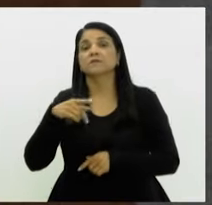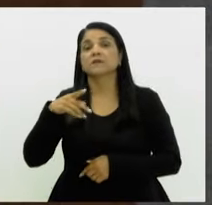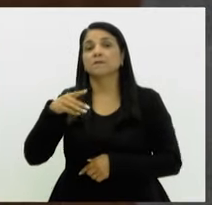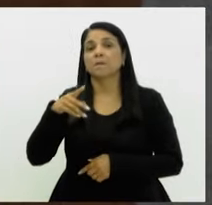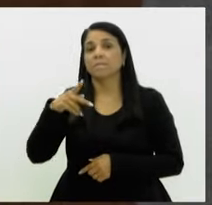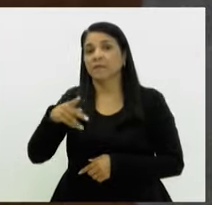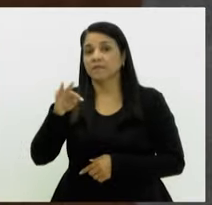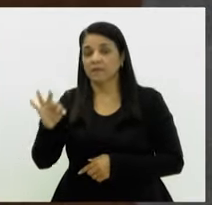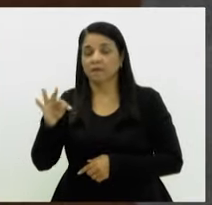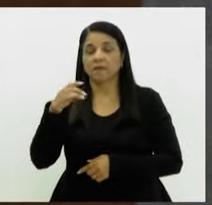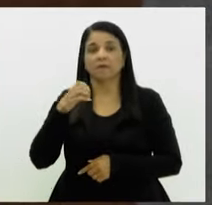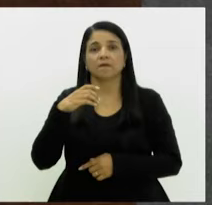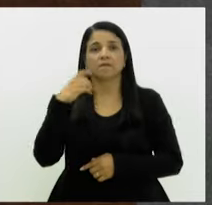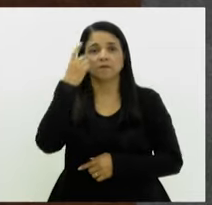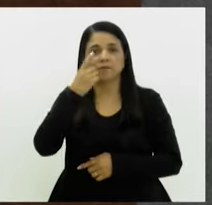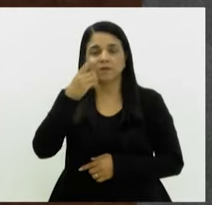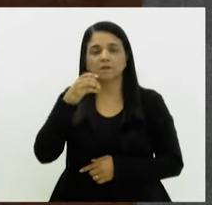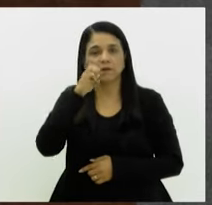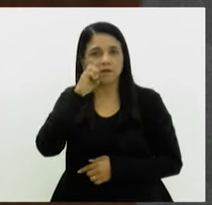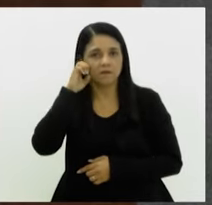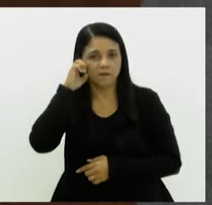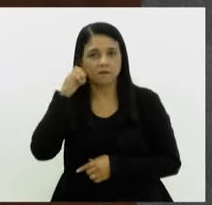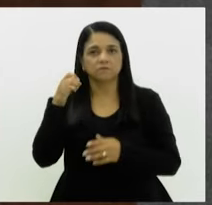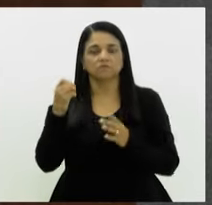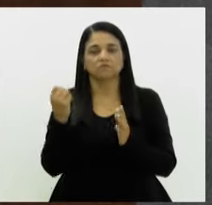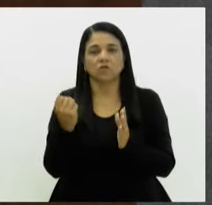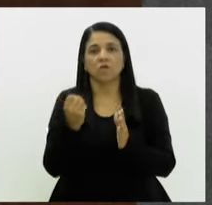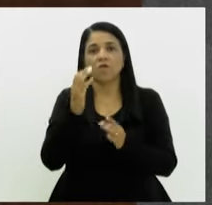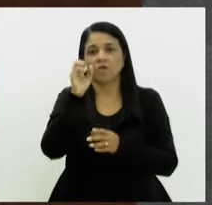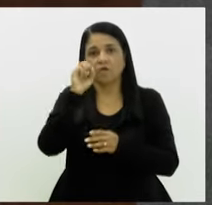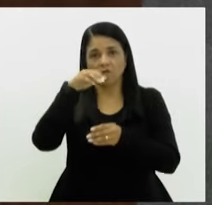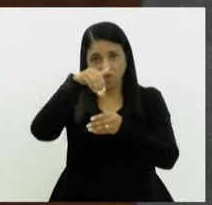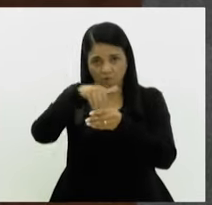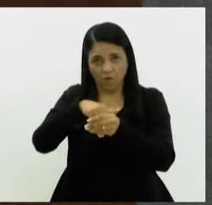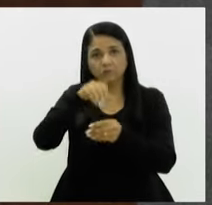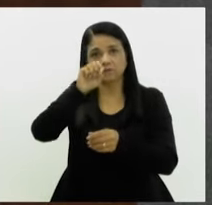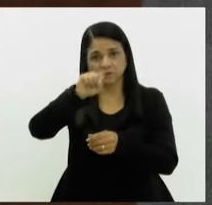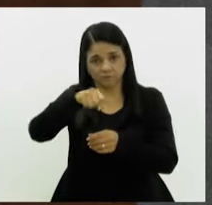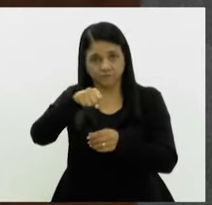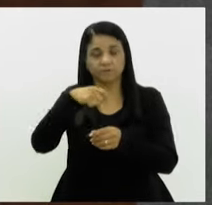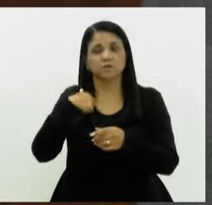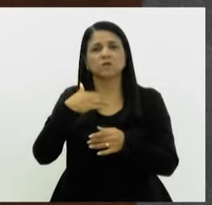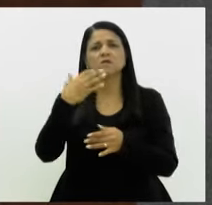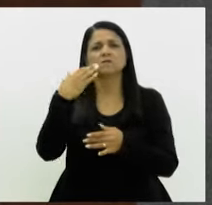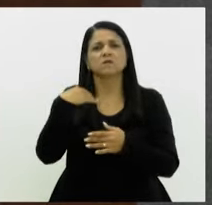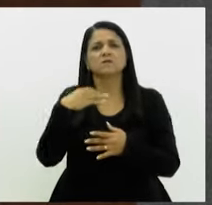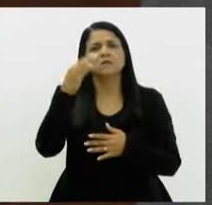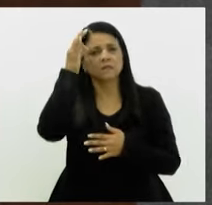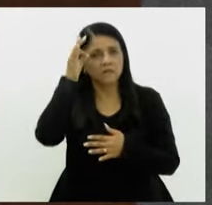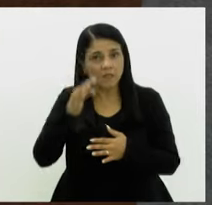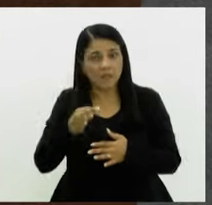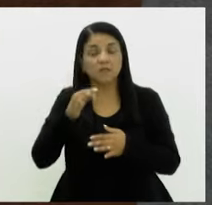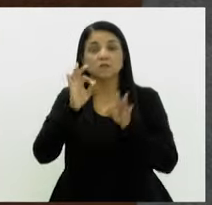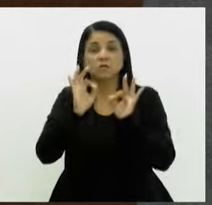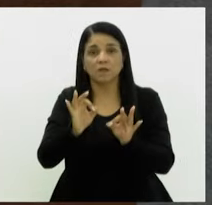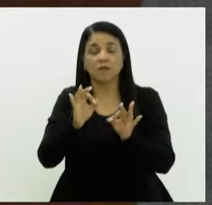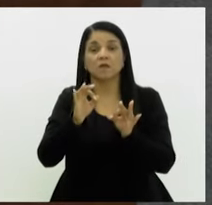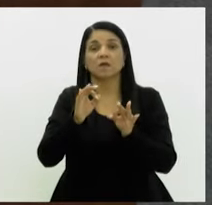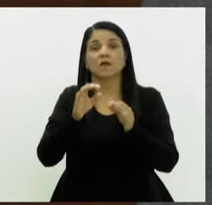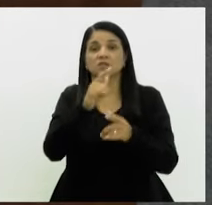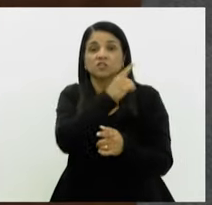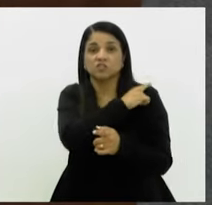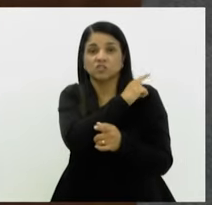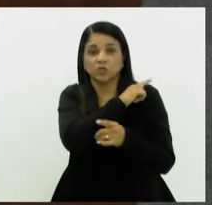encaminhando, voto favorável ao destaque do Luiz Paulo, por entender que a formação do Conselho Gestor desse fundo exige